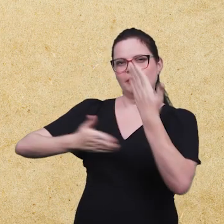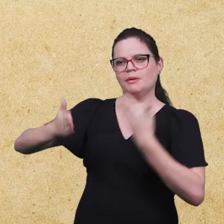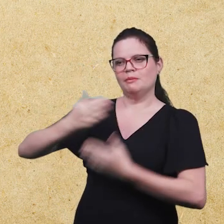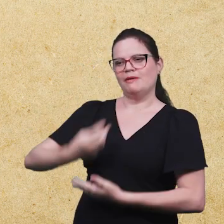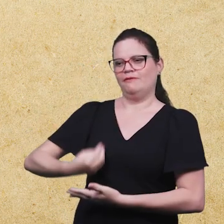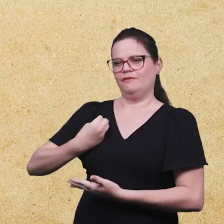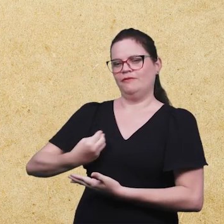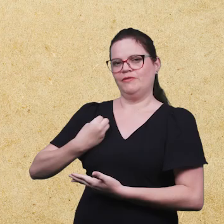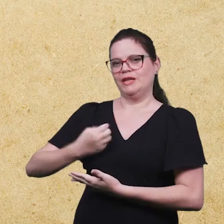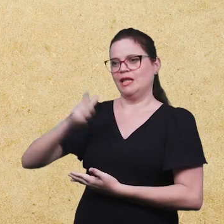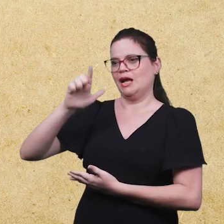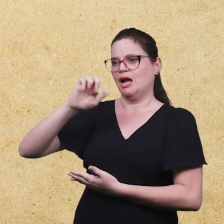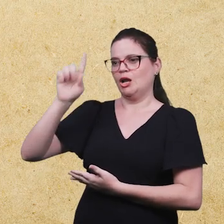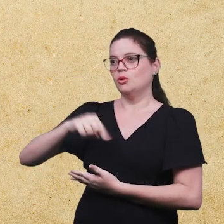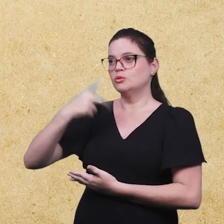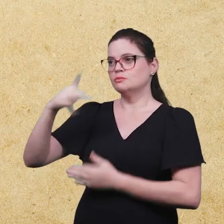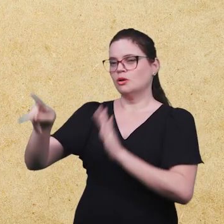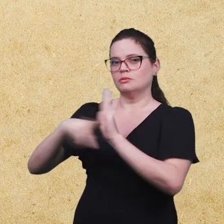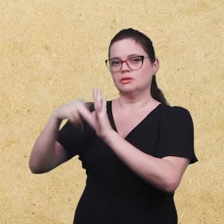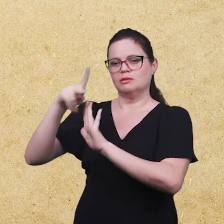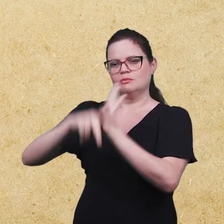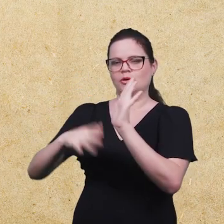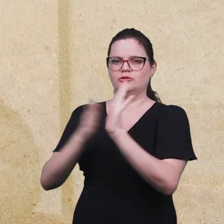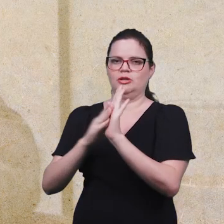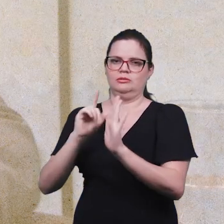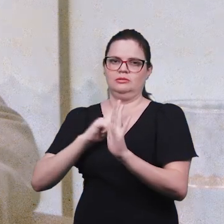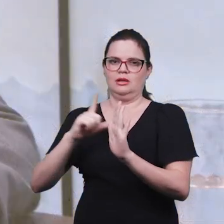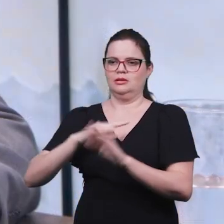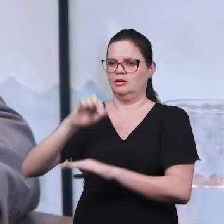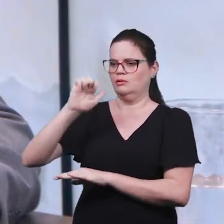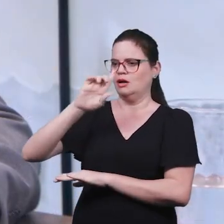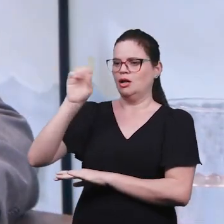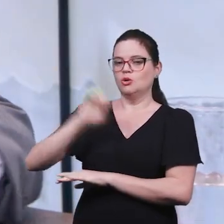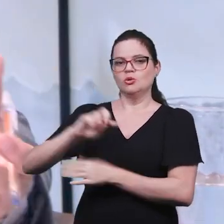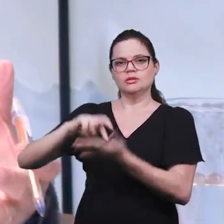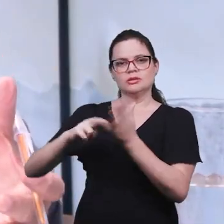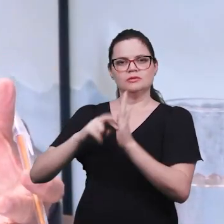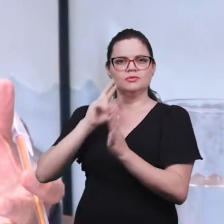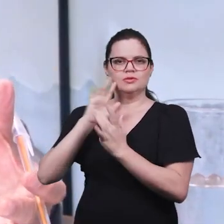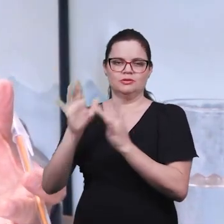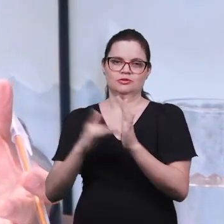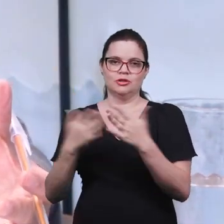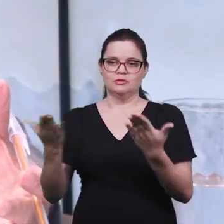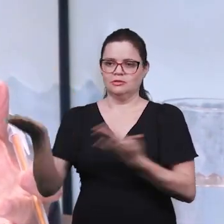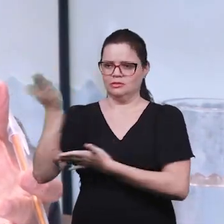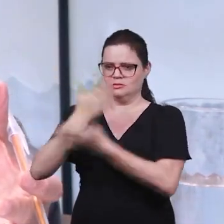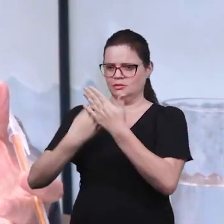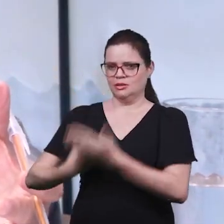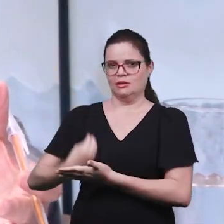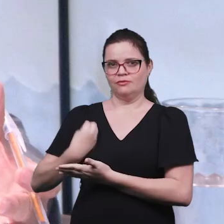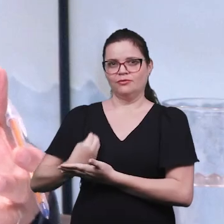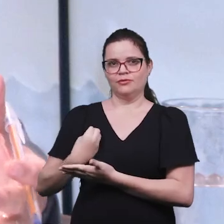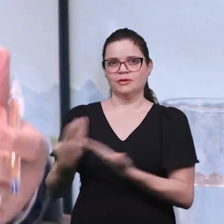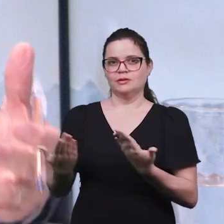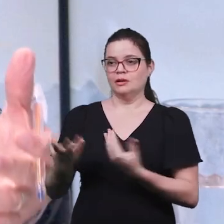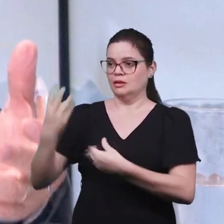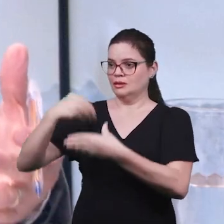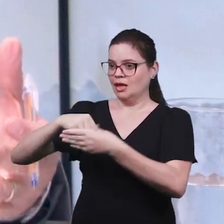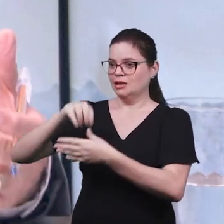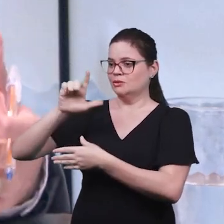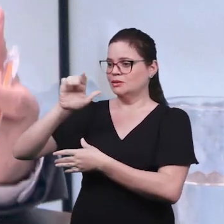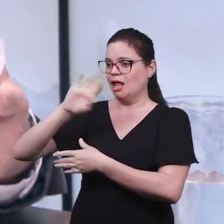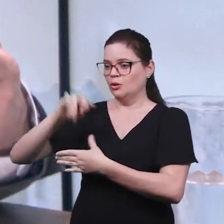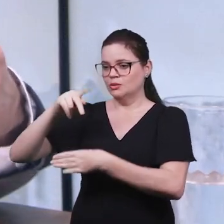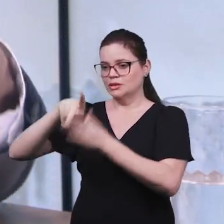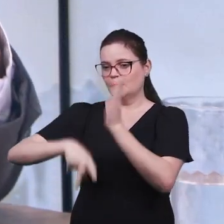luz veremos a luz. O manancial da vida é o Senhor Jesus, profeticamente, é o Senhor Jesus que está aqui. Na tua luz veremos a